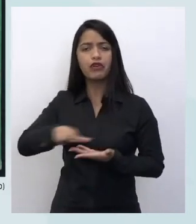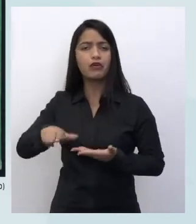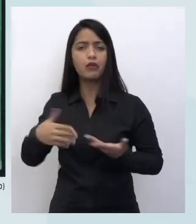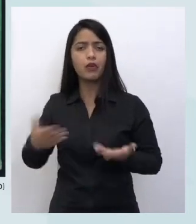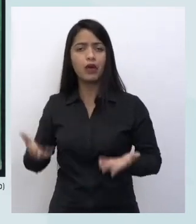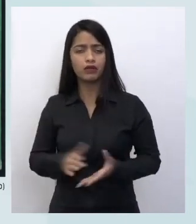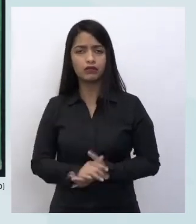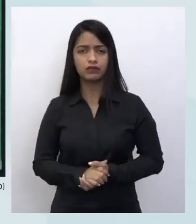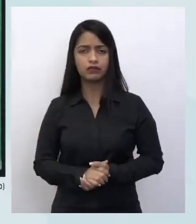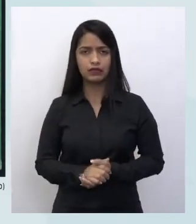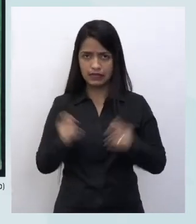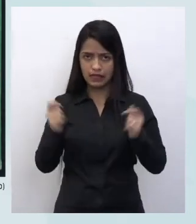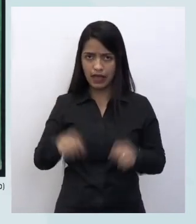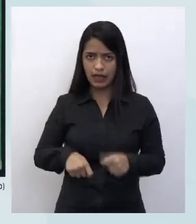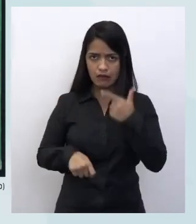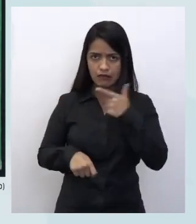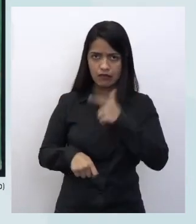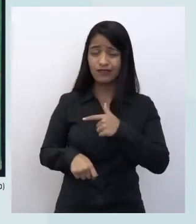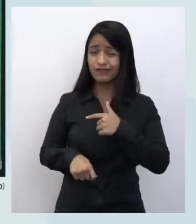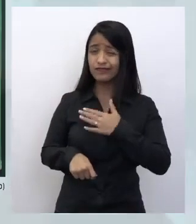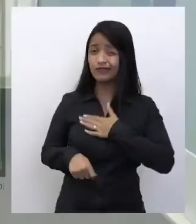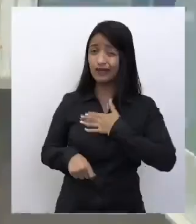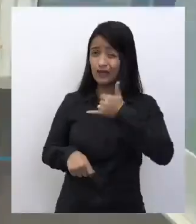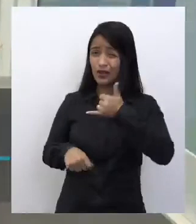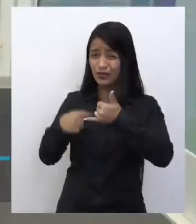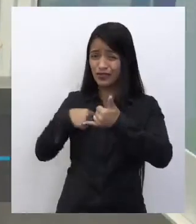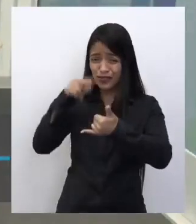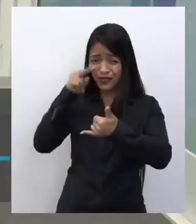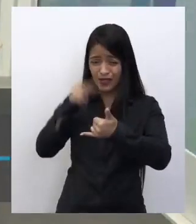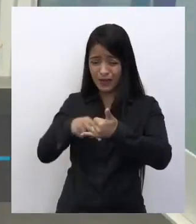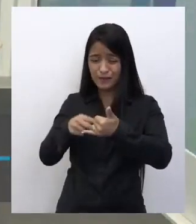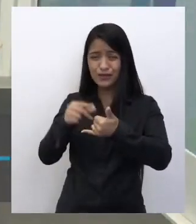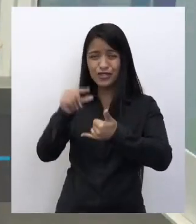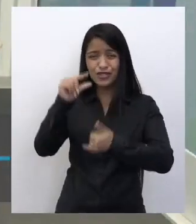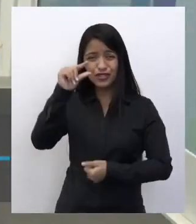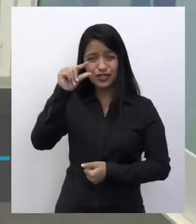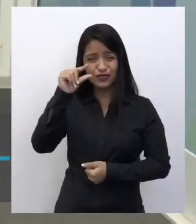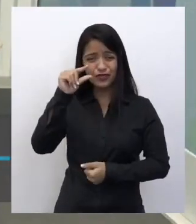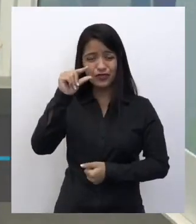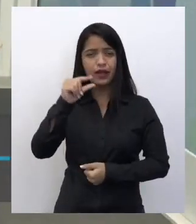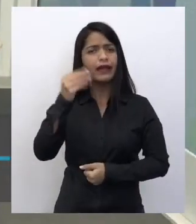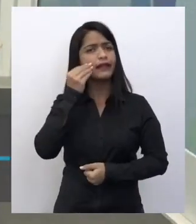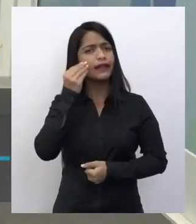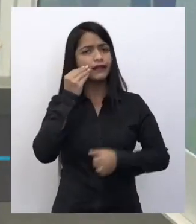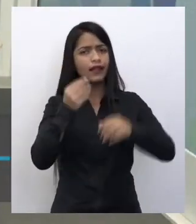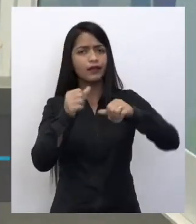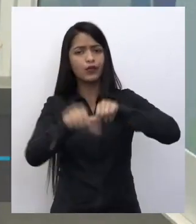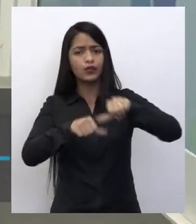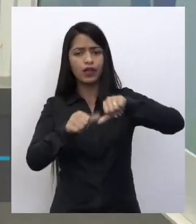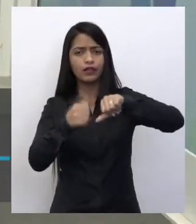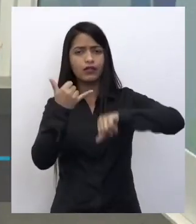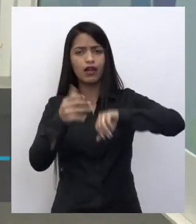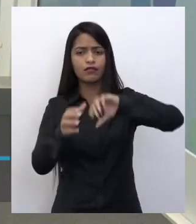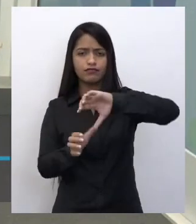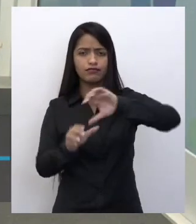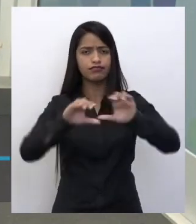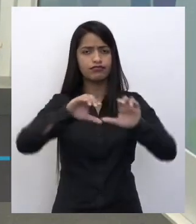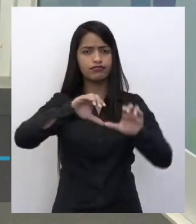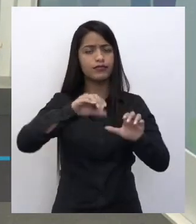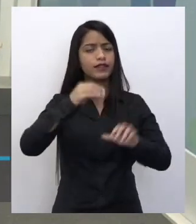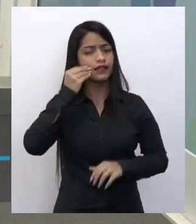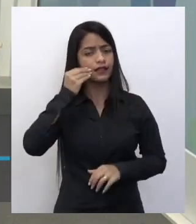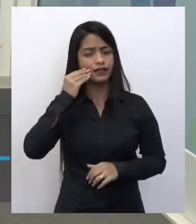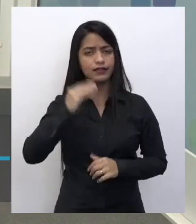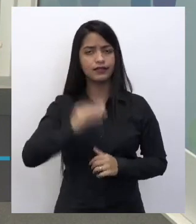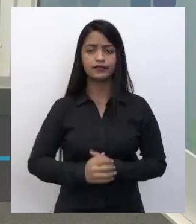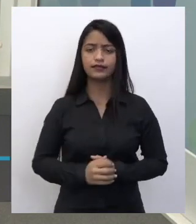meu celular, é minúsculo, né? É pequenininho, gente. Tenta virar a tela pra ampliar, amor. Vamos ver se a gente vira. Dá pra virar a tela? Vamos ver como